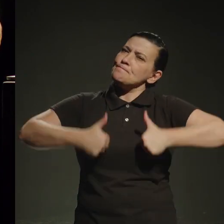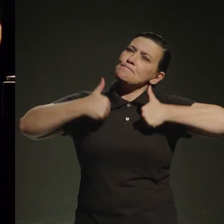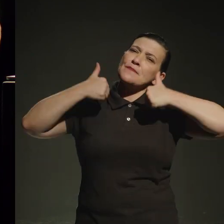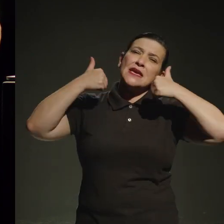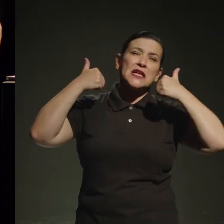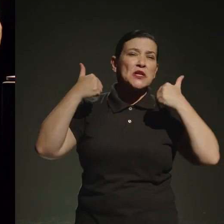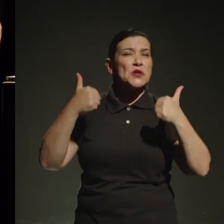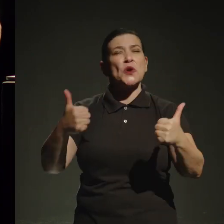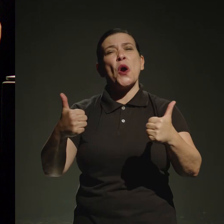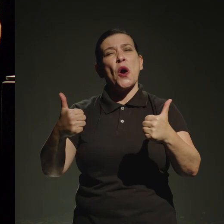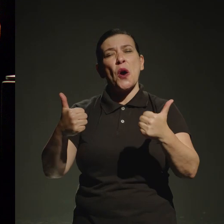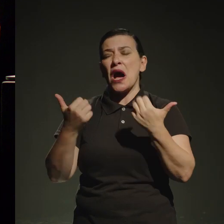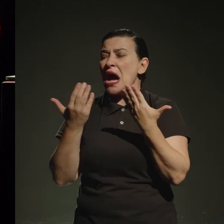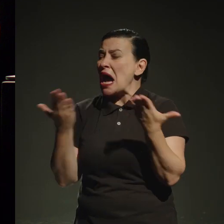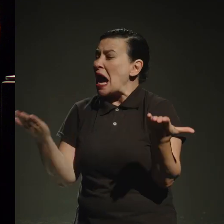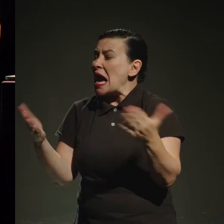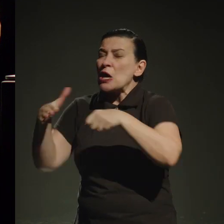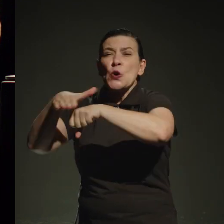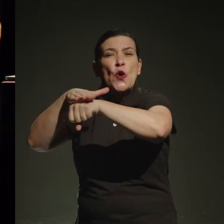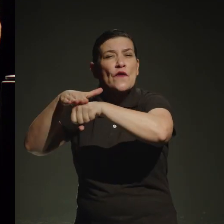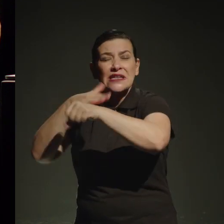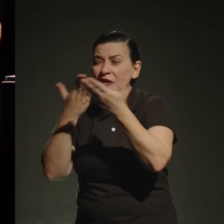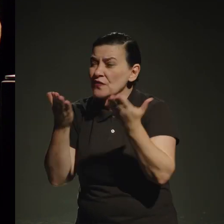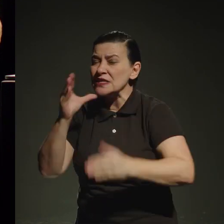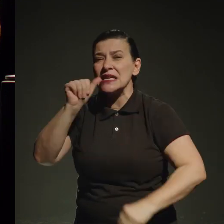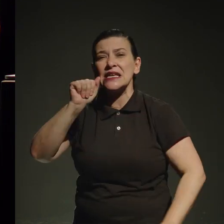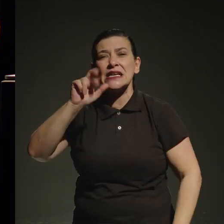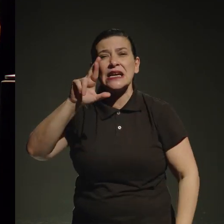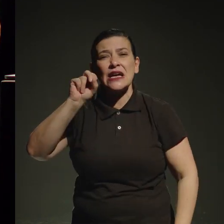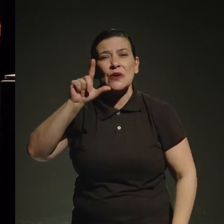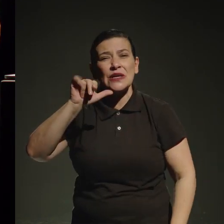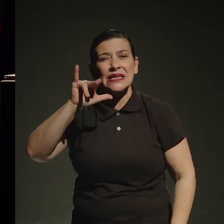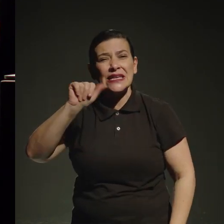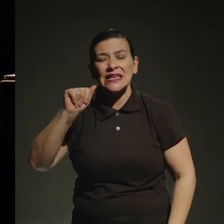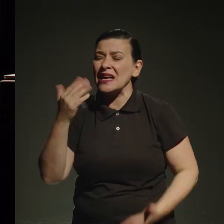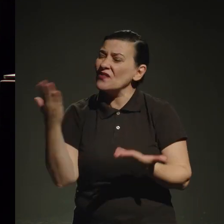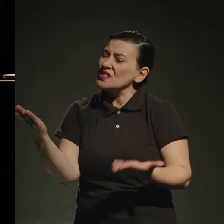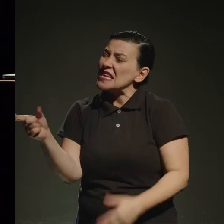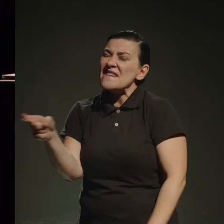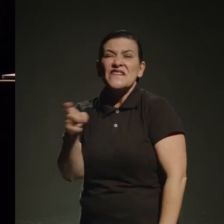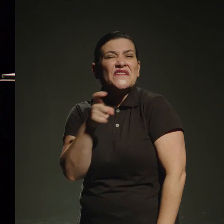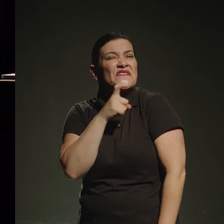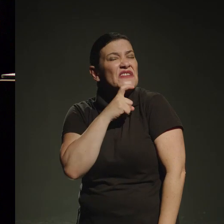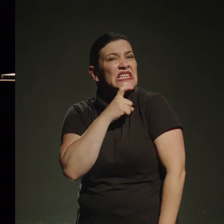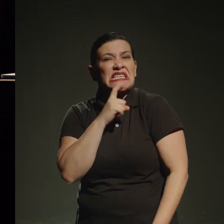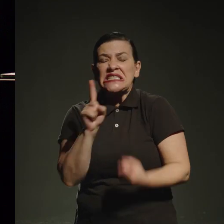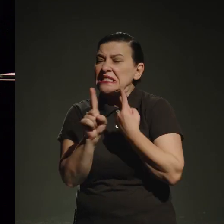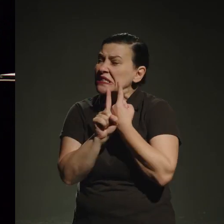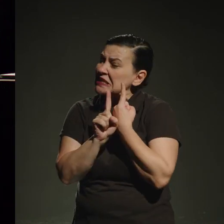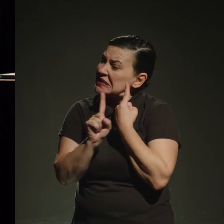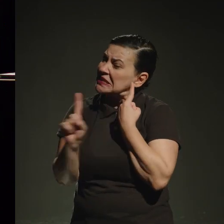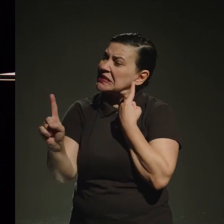senhora honesta. Jamais ousarias pensar em mim como um amante. Eu, o